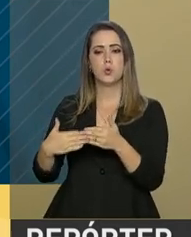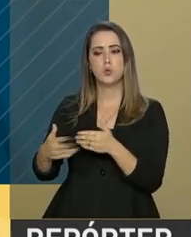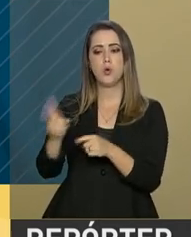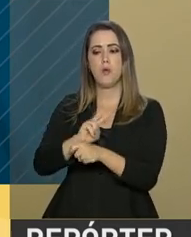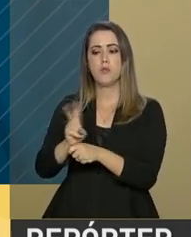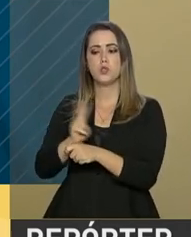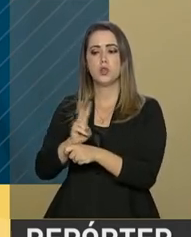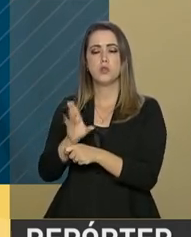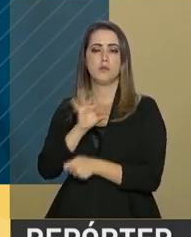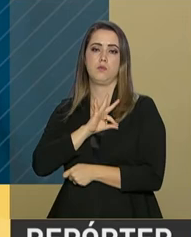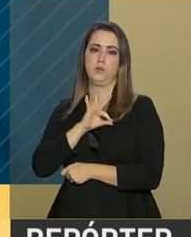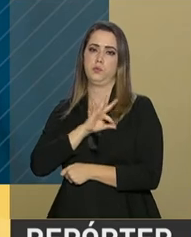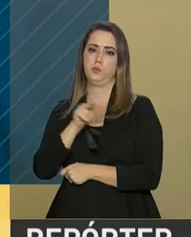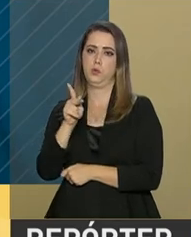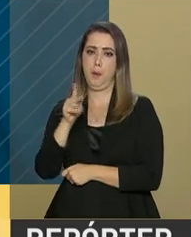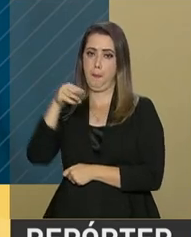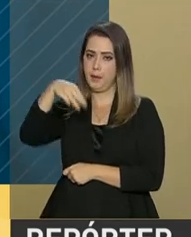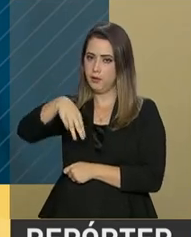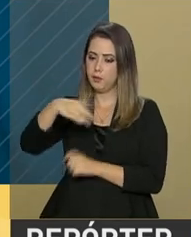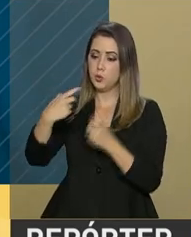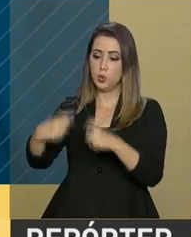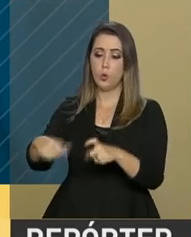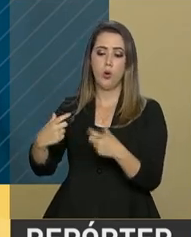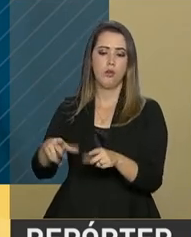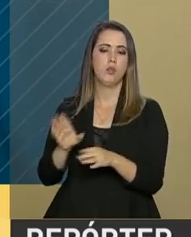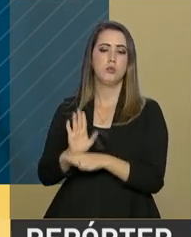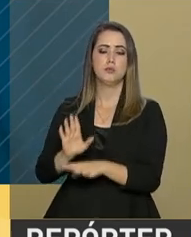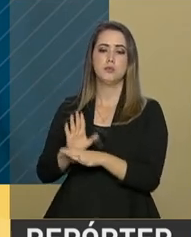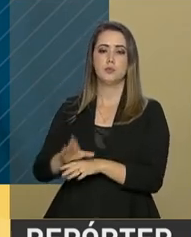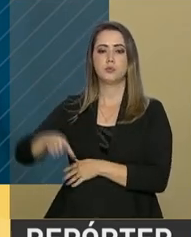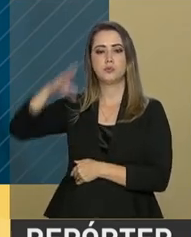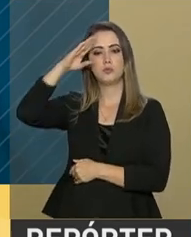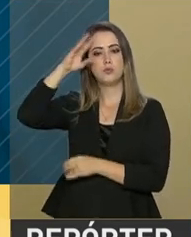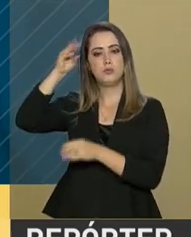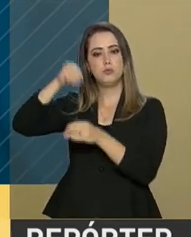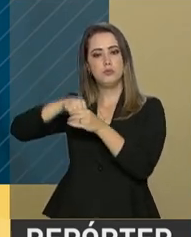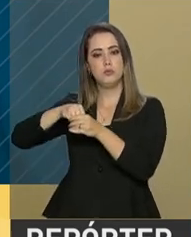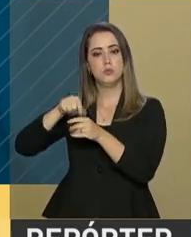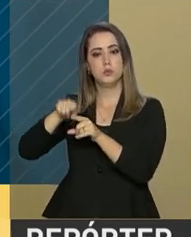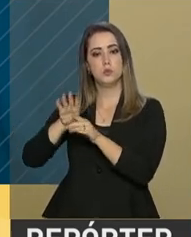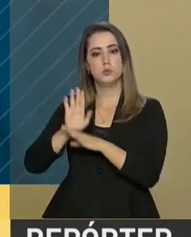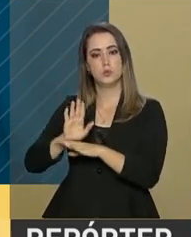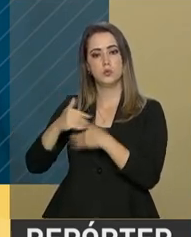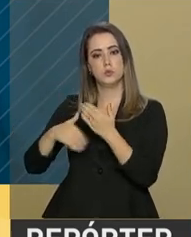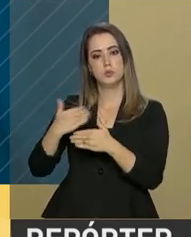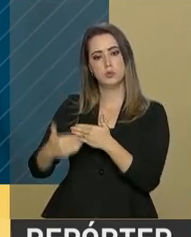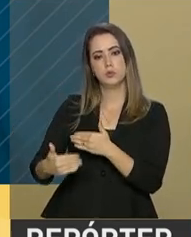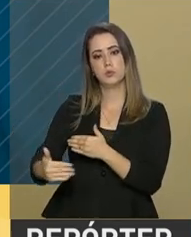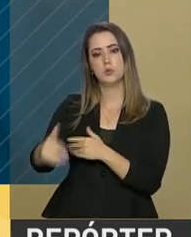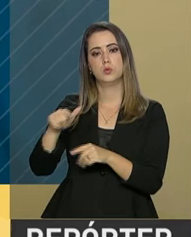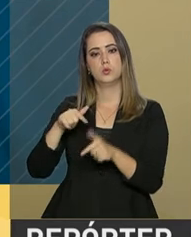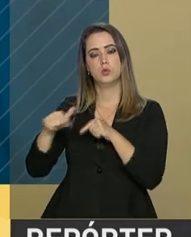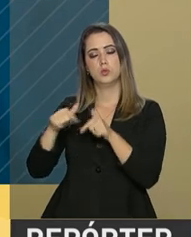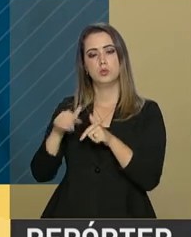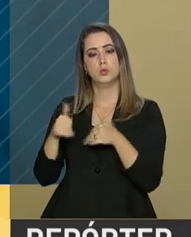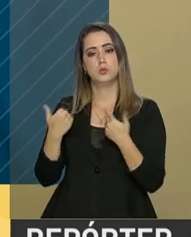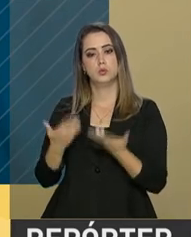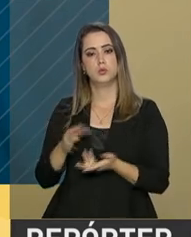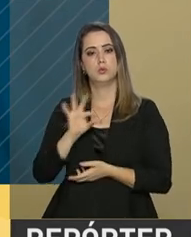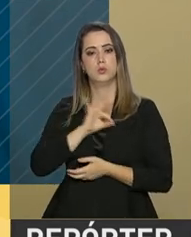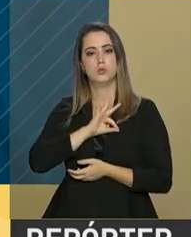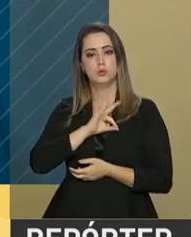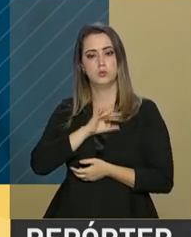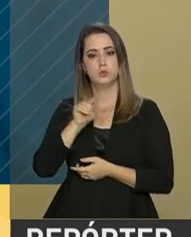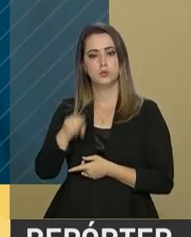do batalhão de polícia militar da área que com apoio das forças armadas continuam realizando esse trabalho esse batalhão também